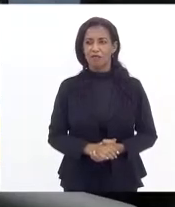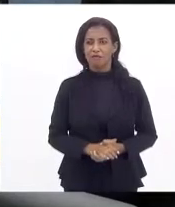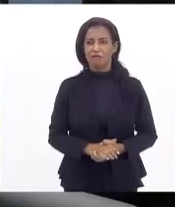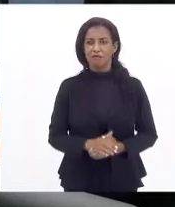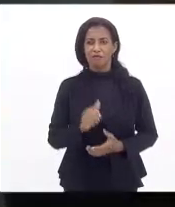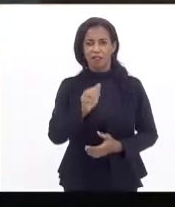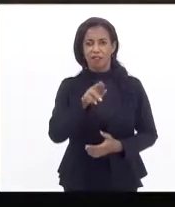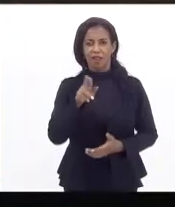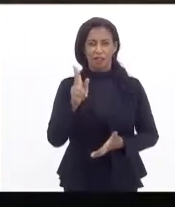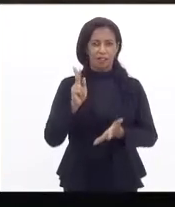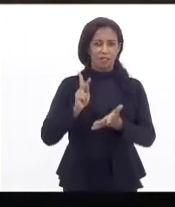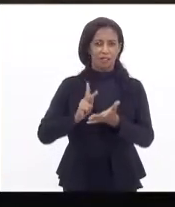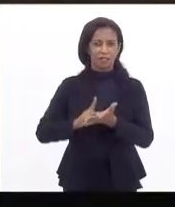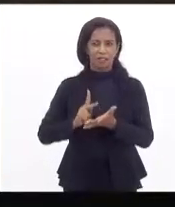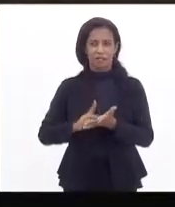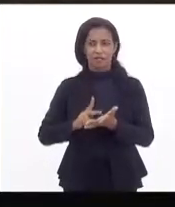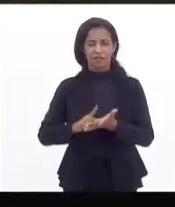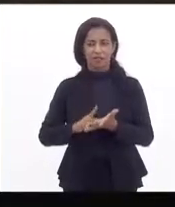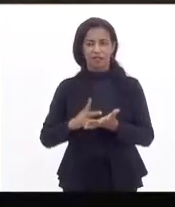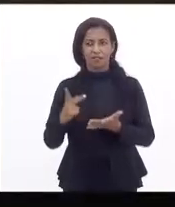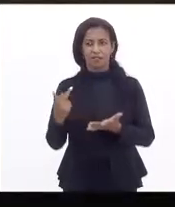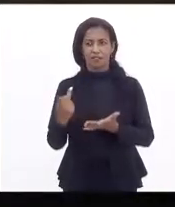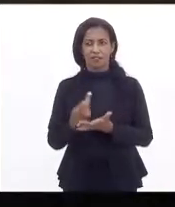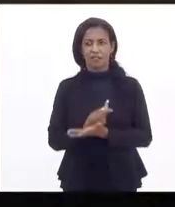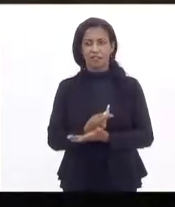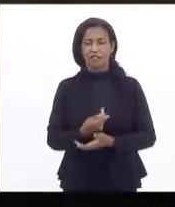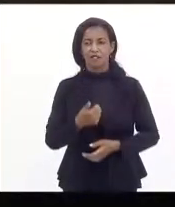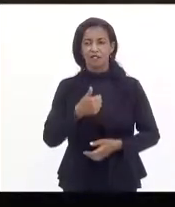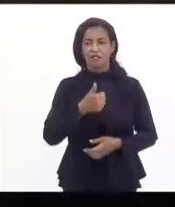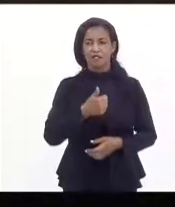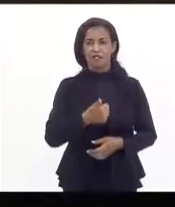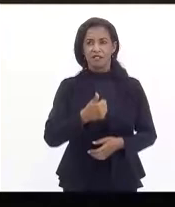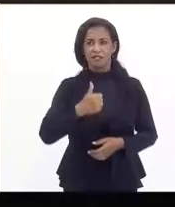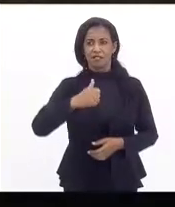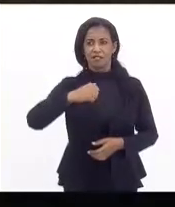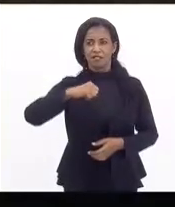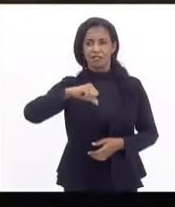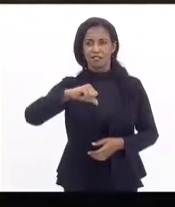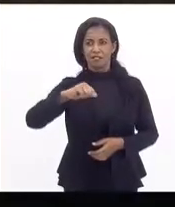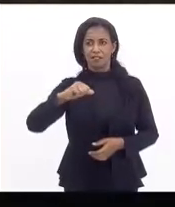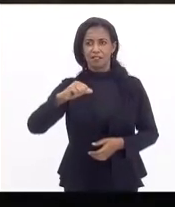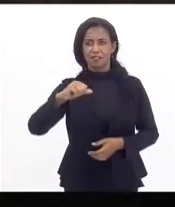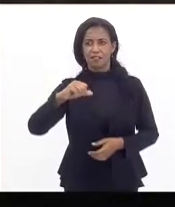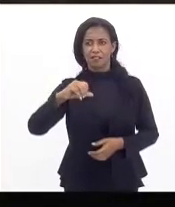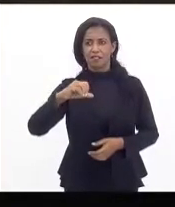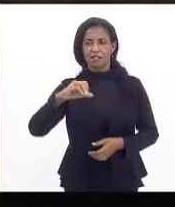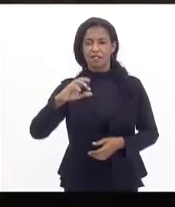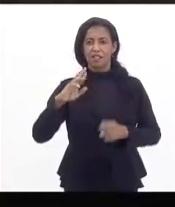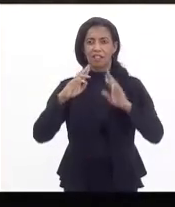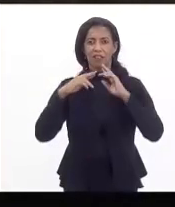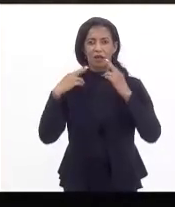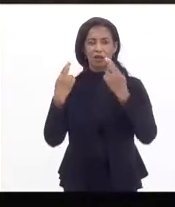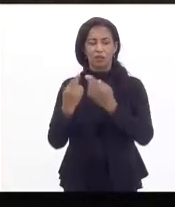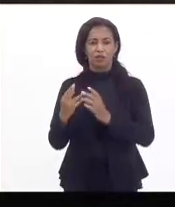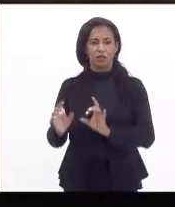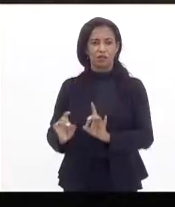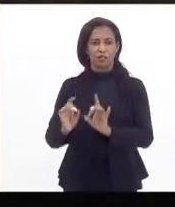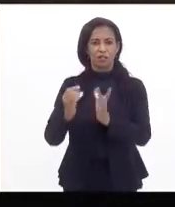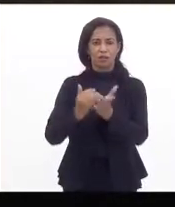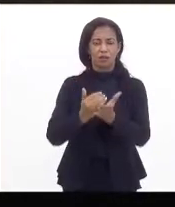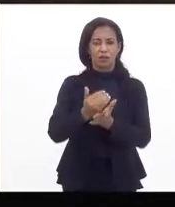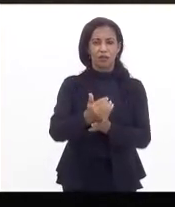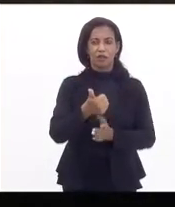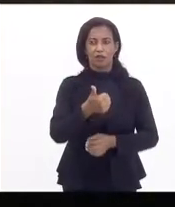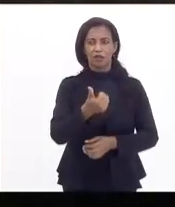A ata reflete com exatidão o ocorrido na 199ª sessão extraordinária, que